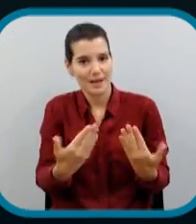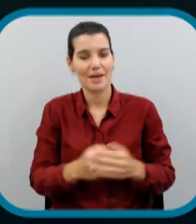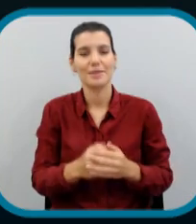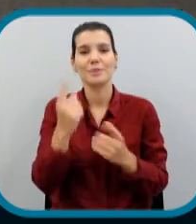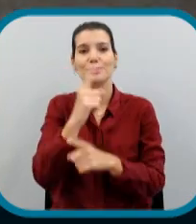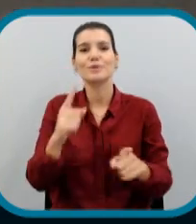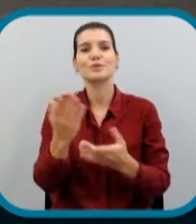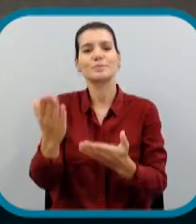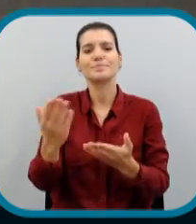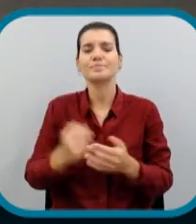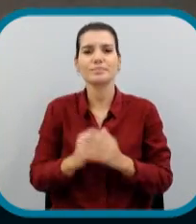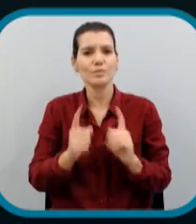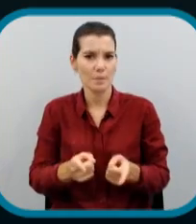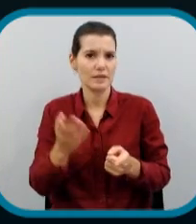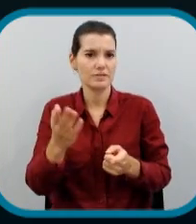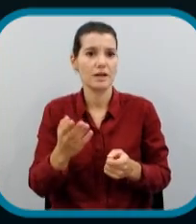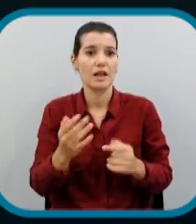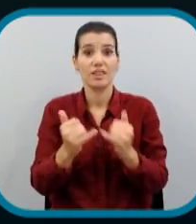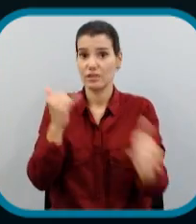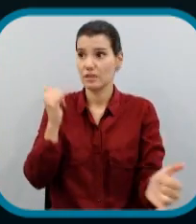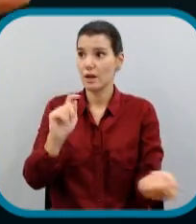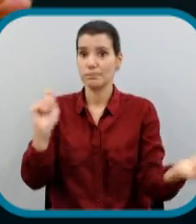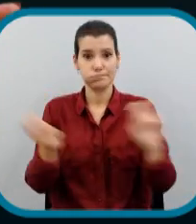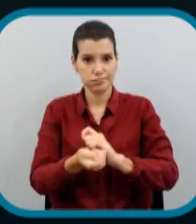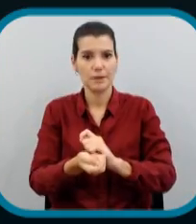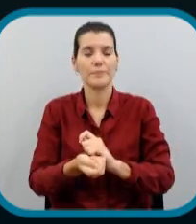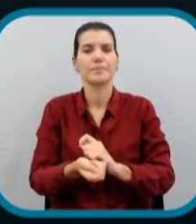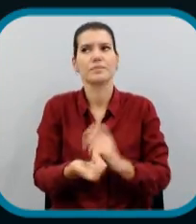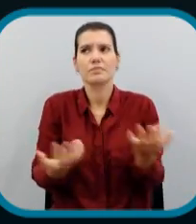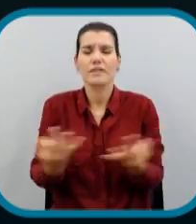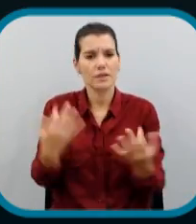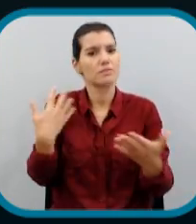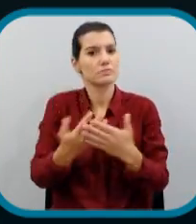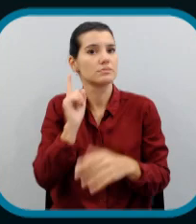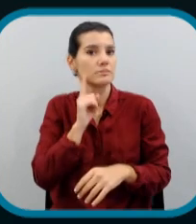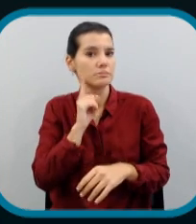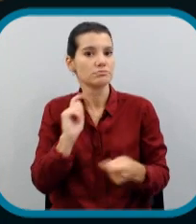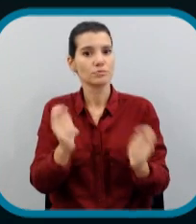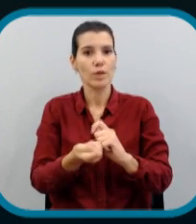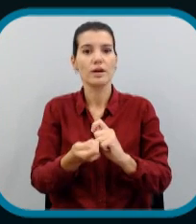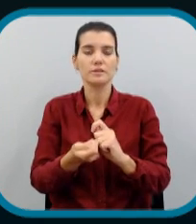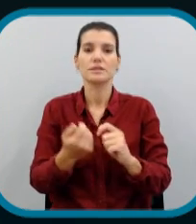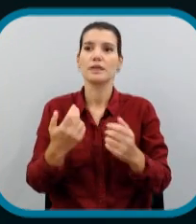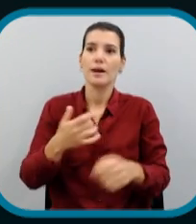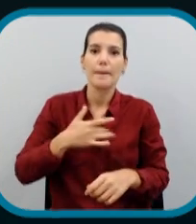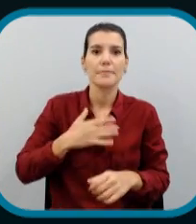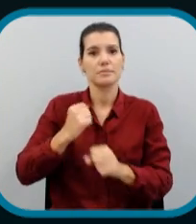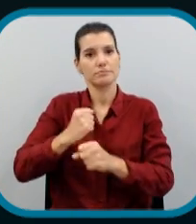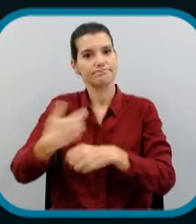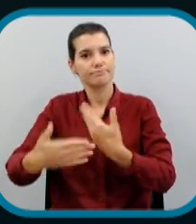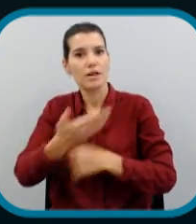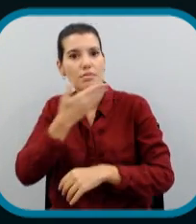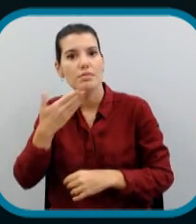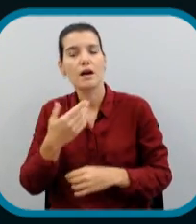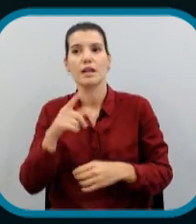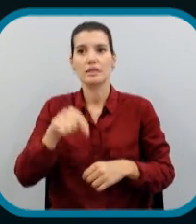aceitado o convite. Professor José, começo por si. A transformação digital tem sido uma mudança crucial no que diz respeito